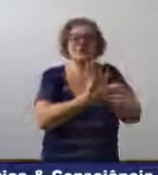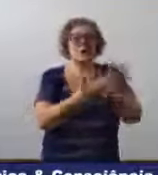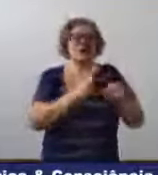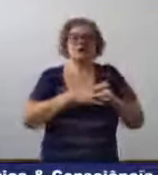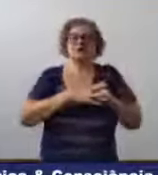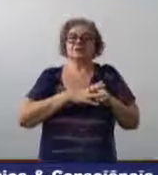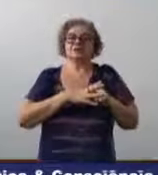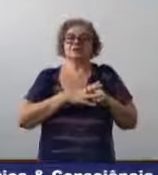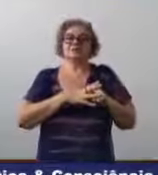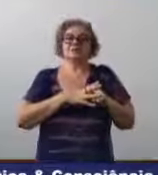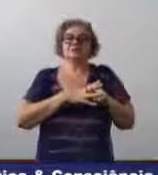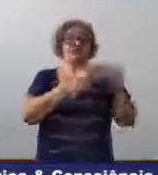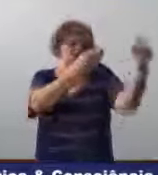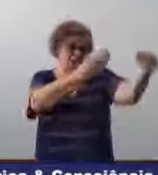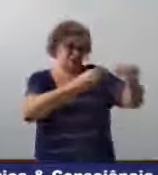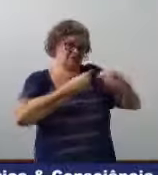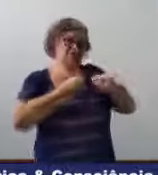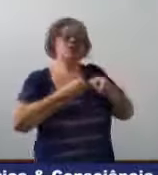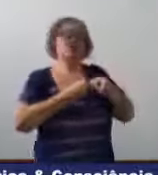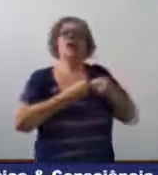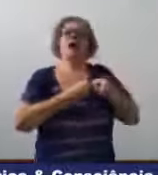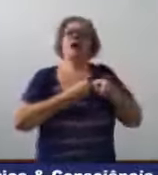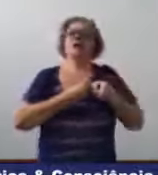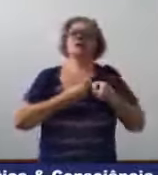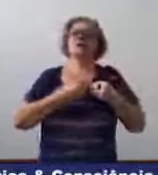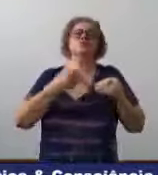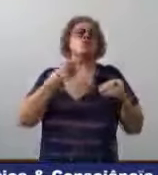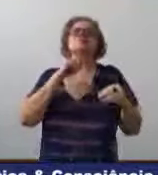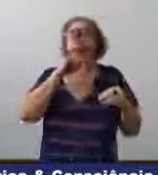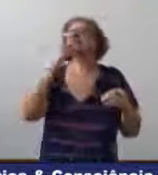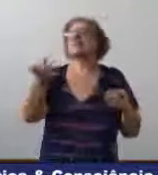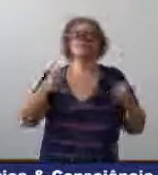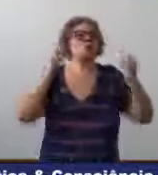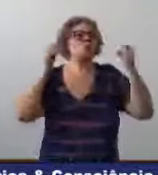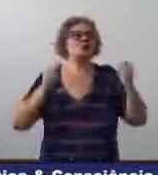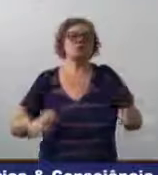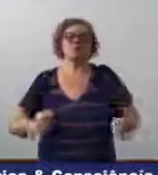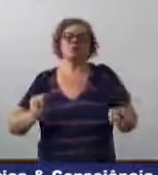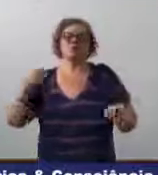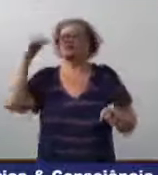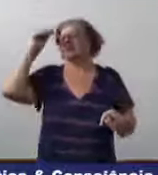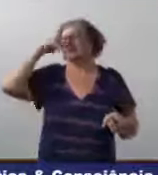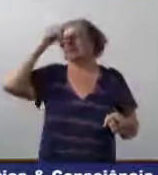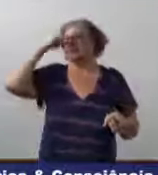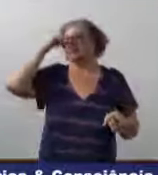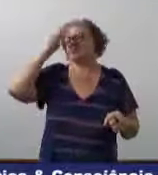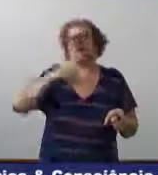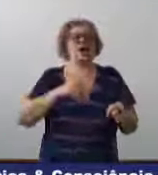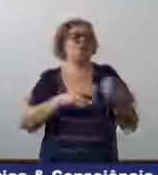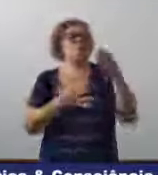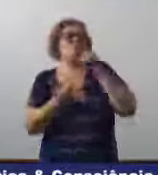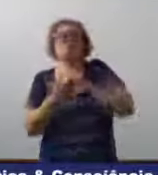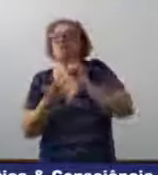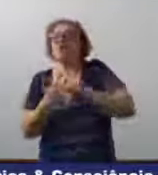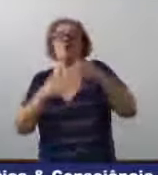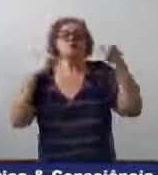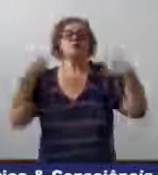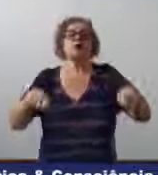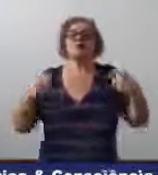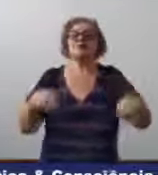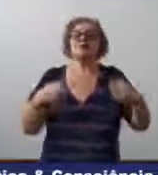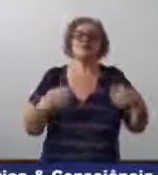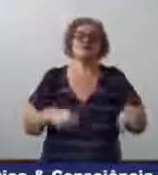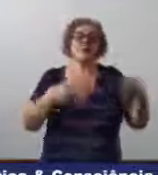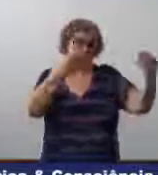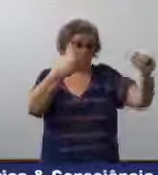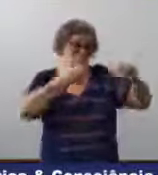há muito tempo um manual do antimago, dizendo que nós não podemos, que nós somos fracos, que nós somos incapazes. E